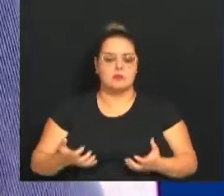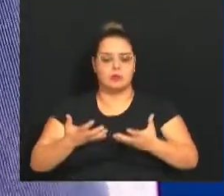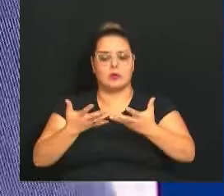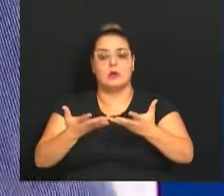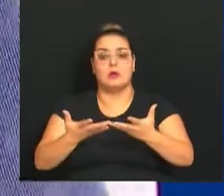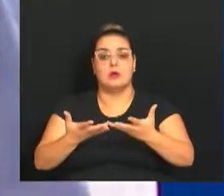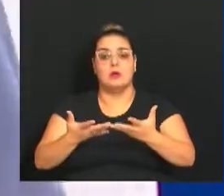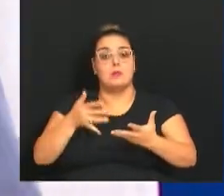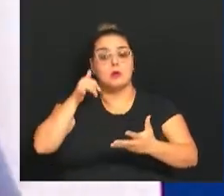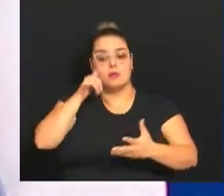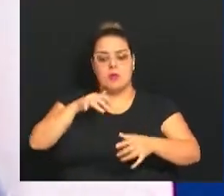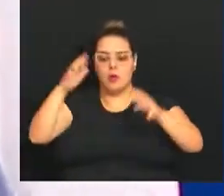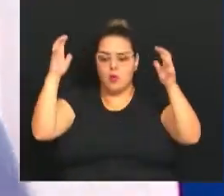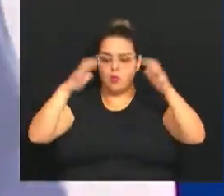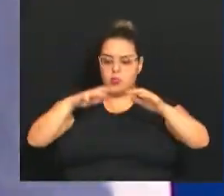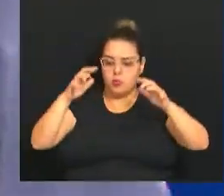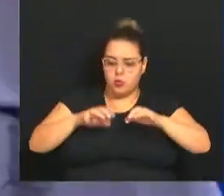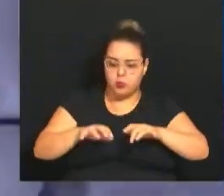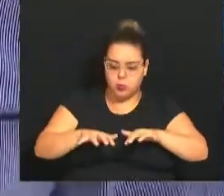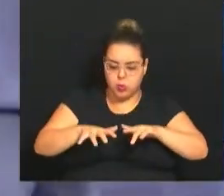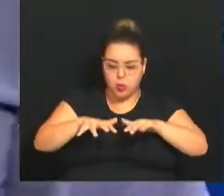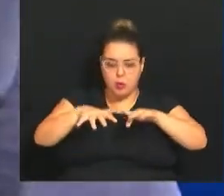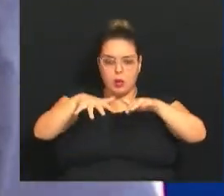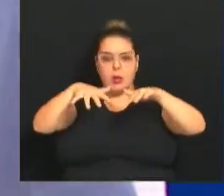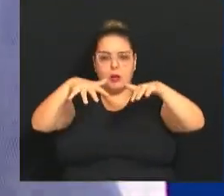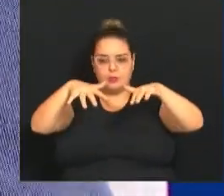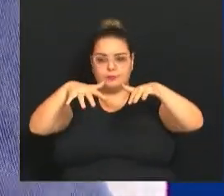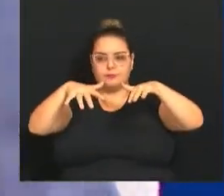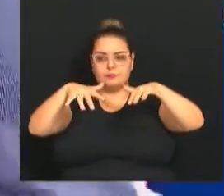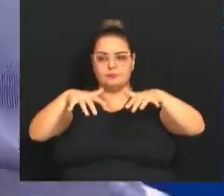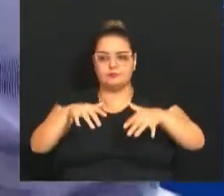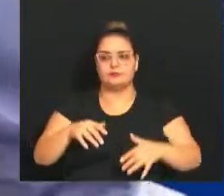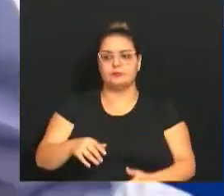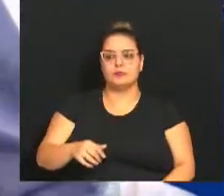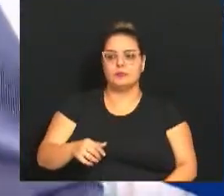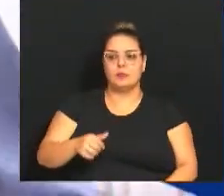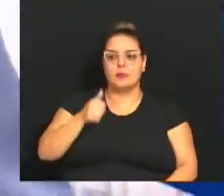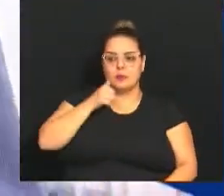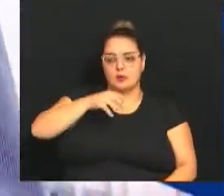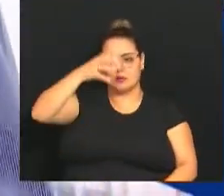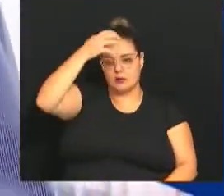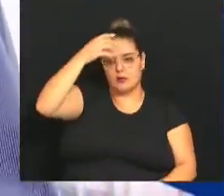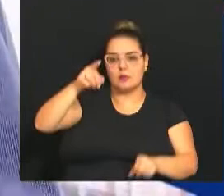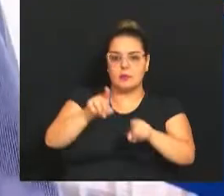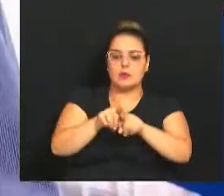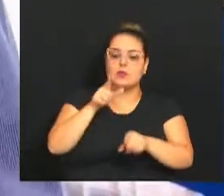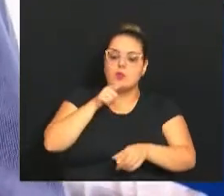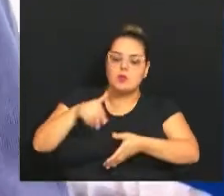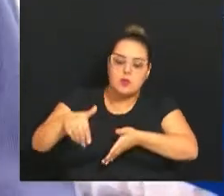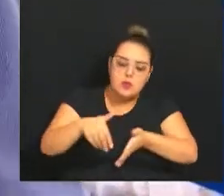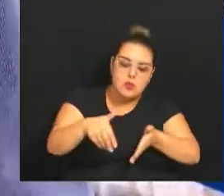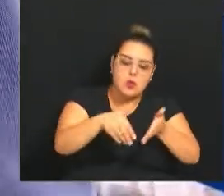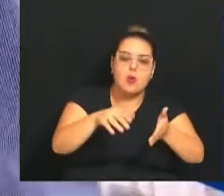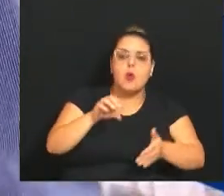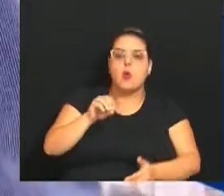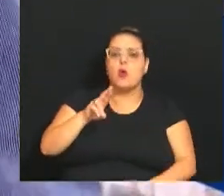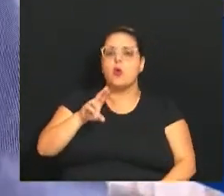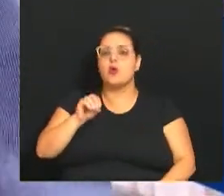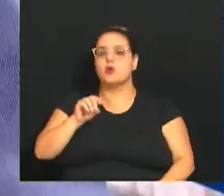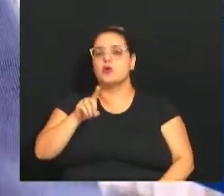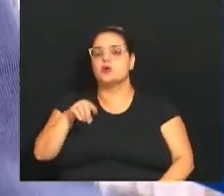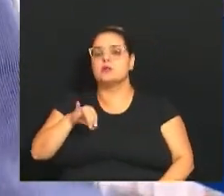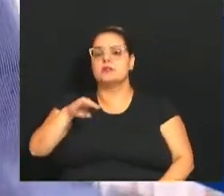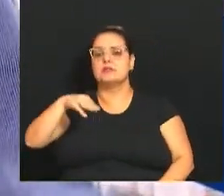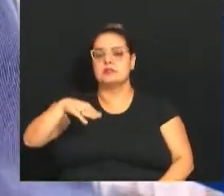anti-enchentes, tanto na bacia do Anhumas, que é a Princesa do Oeste, como do Córrego Serafim, que é a Orozimbo Maia. São